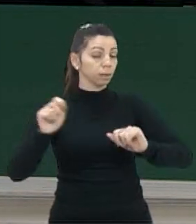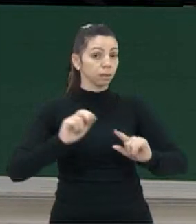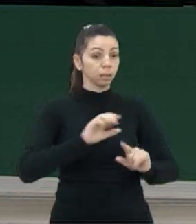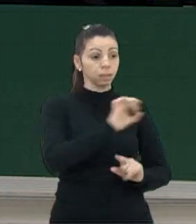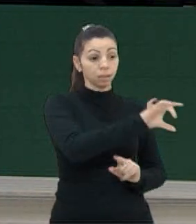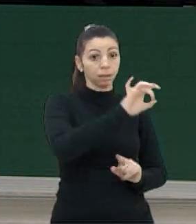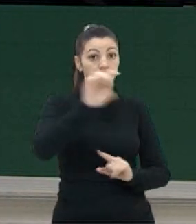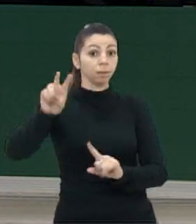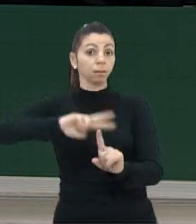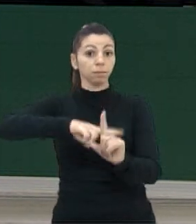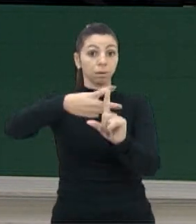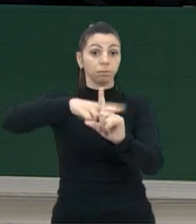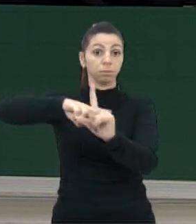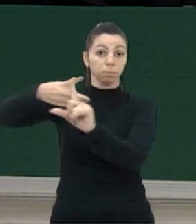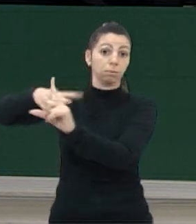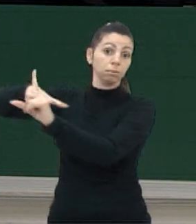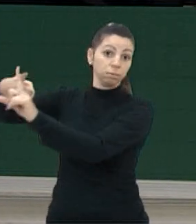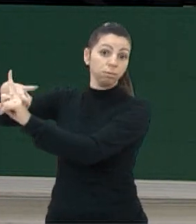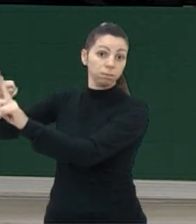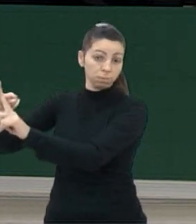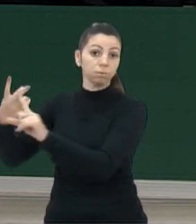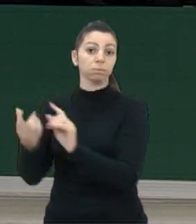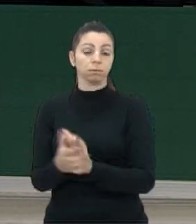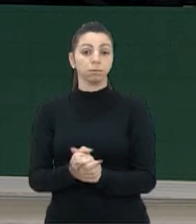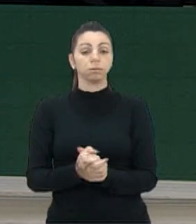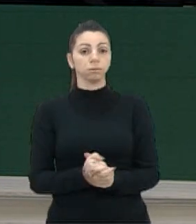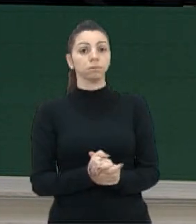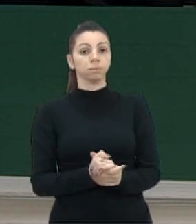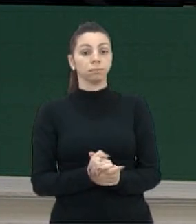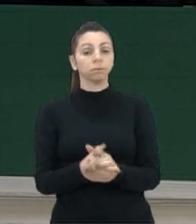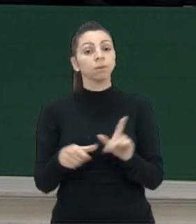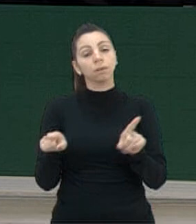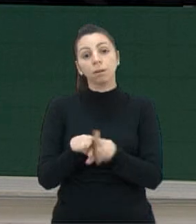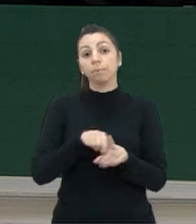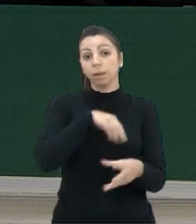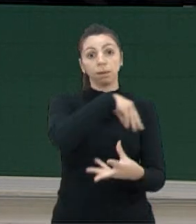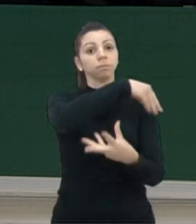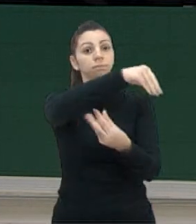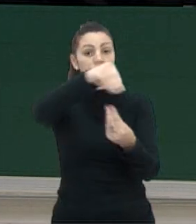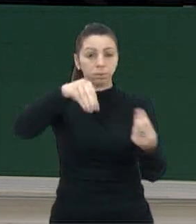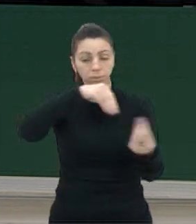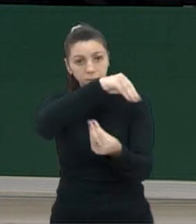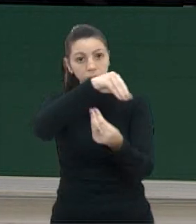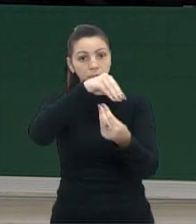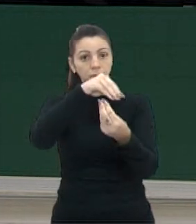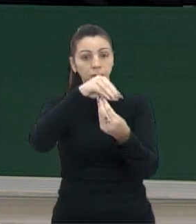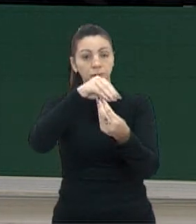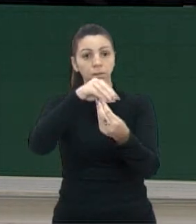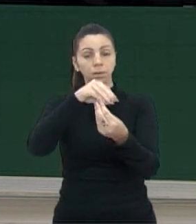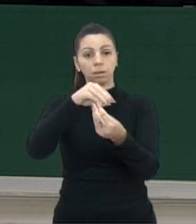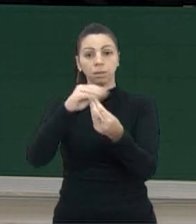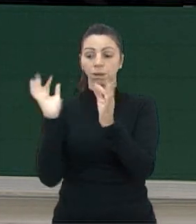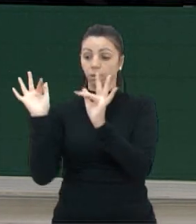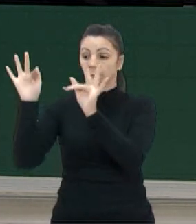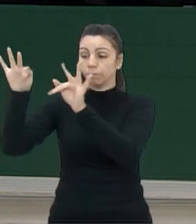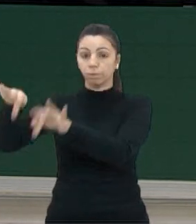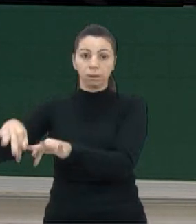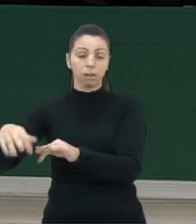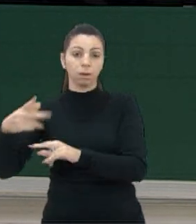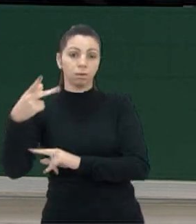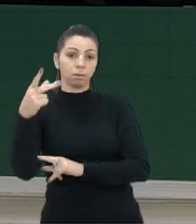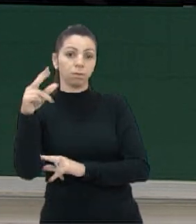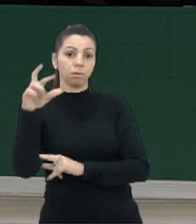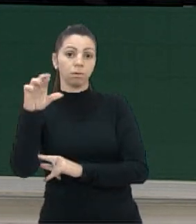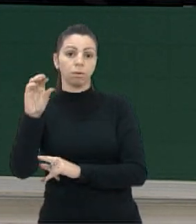dos ingredientes que, de certa forma, também são reagentes ali, né? E o meu produto final é o bolo. Dobrando a quantidade